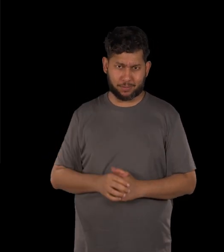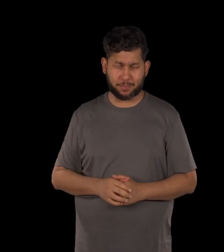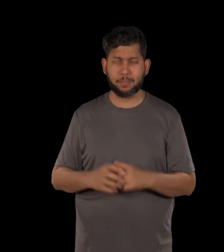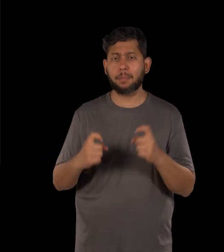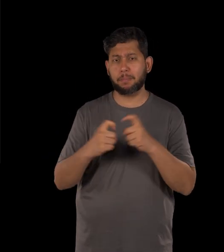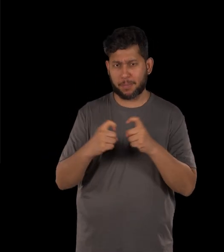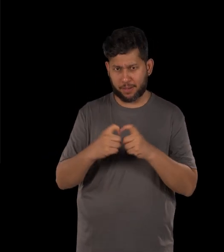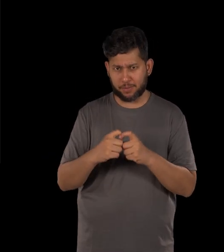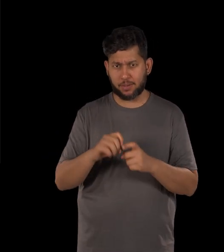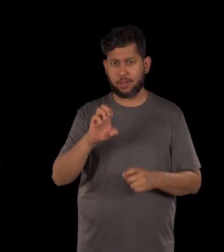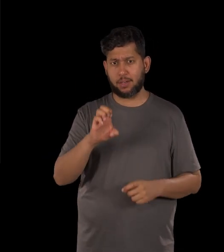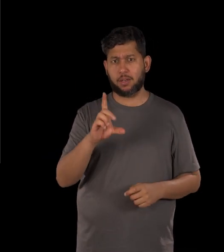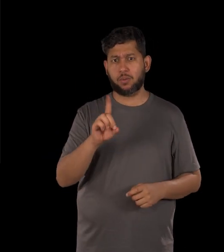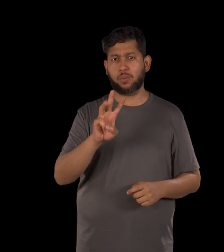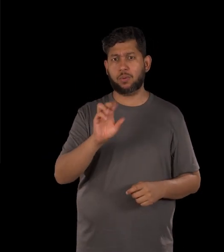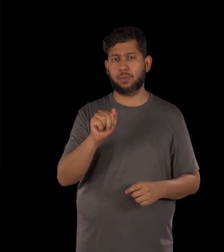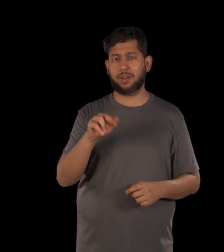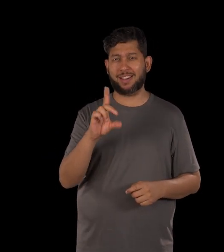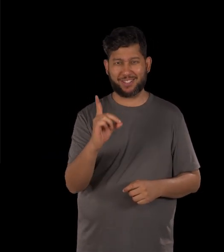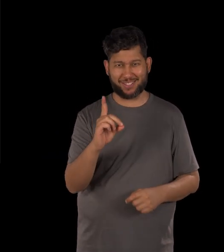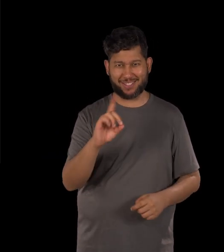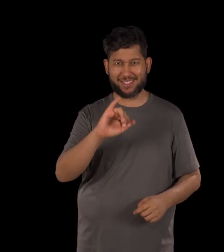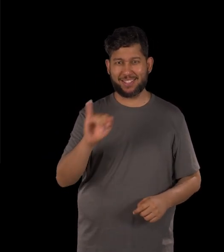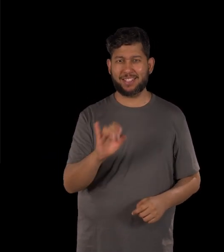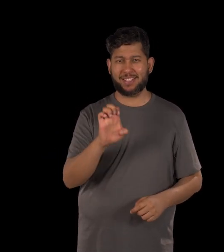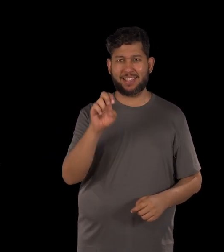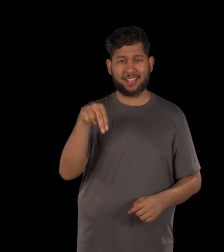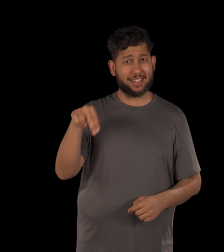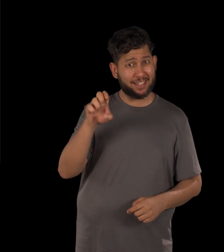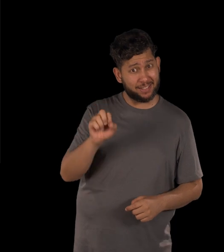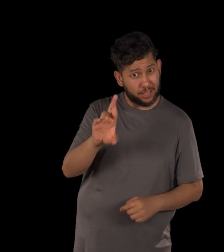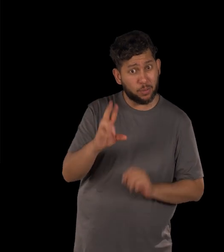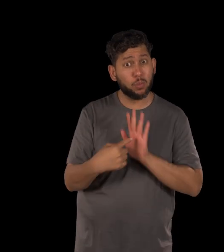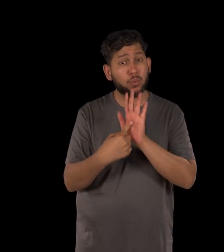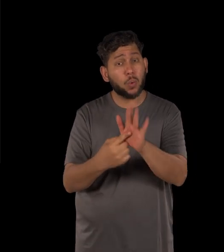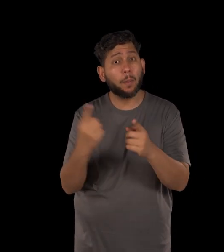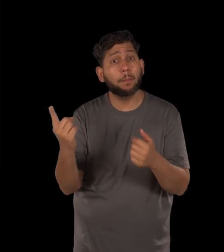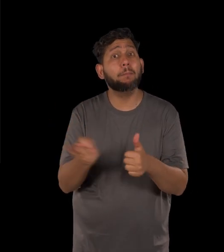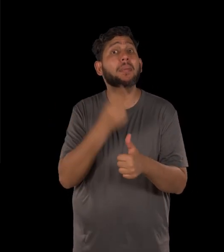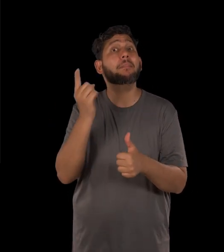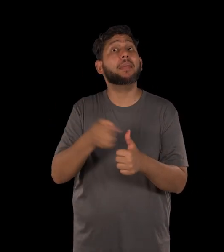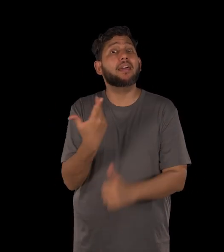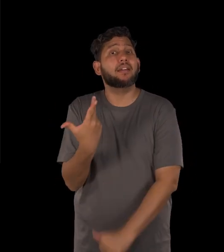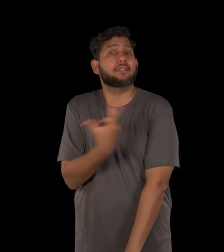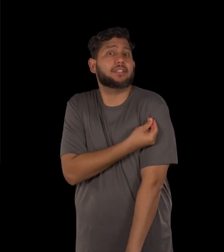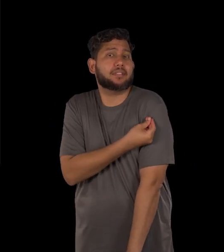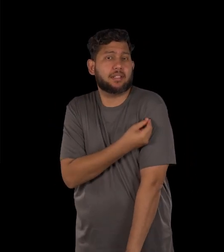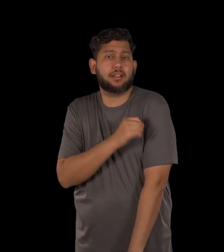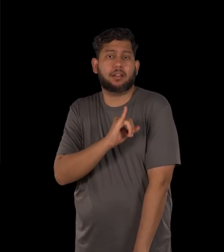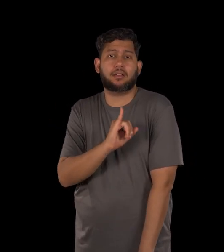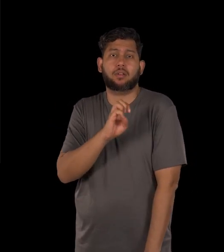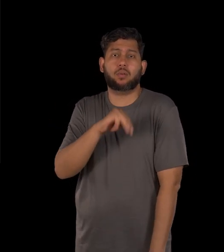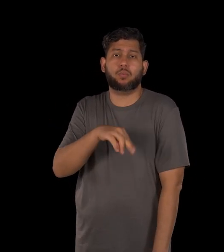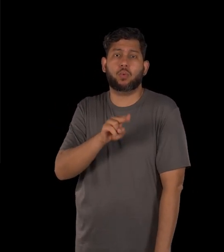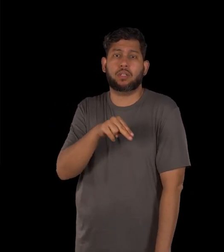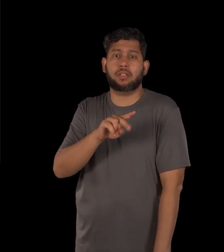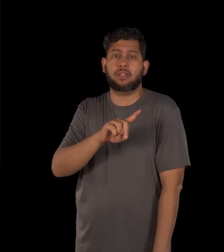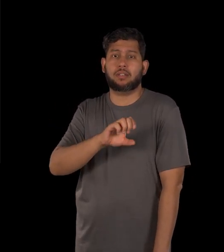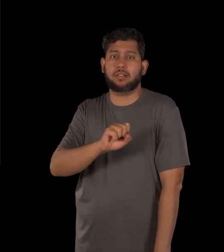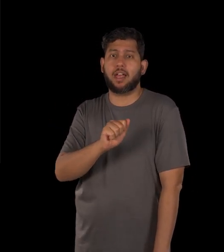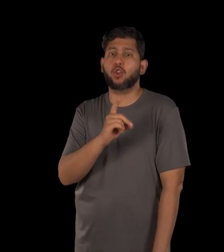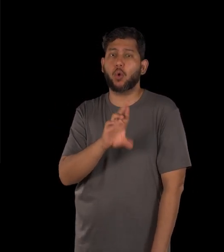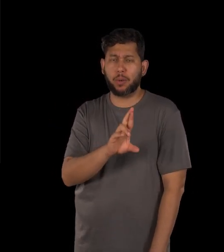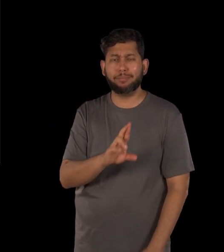O médico inglês Edward Jenner apresentou ao mundo o primeiro imunizador de contágios, que recebeu o nome de